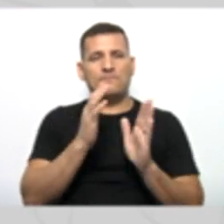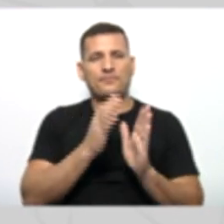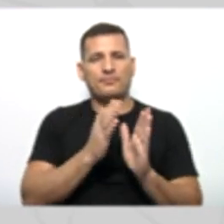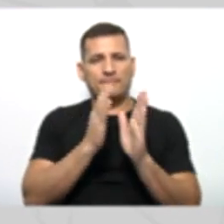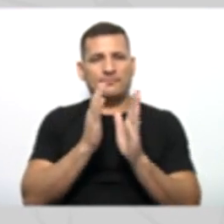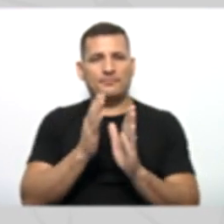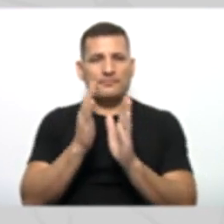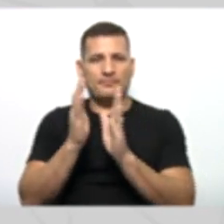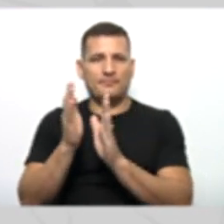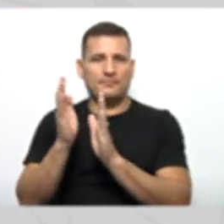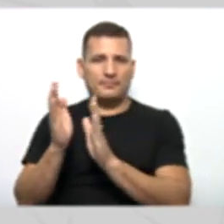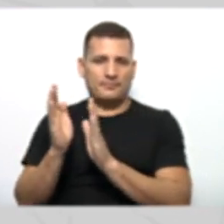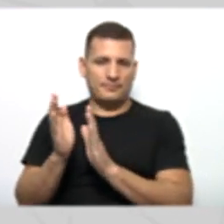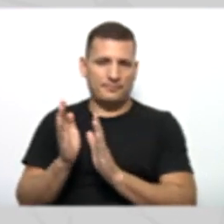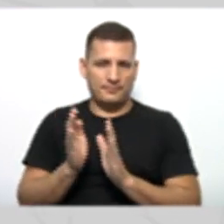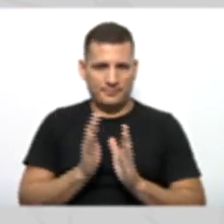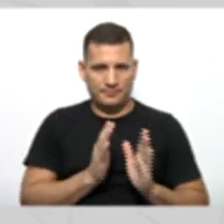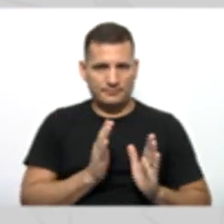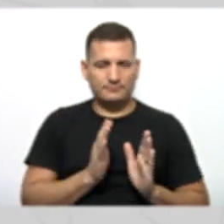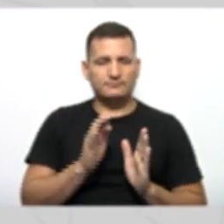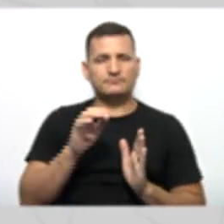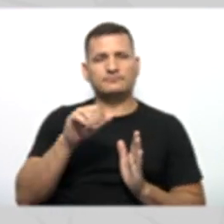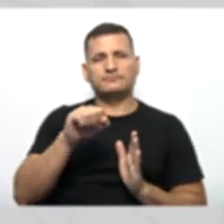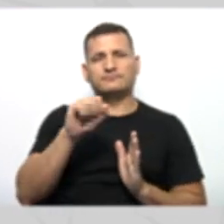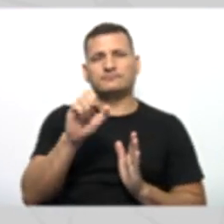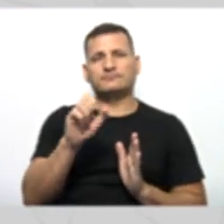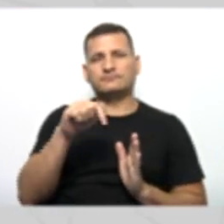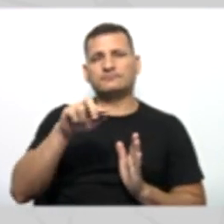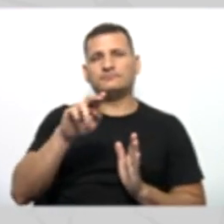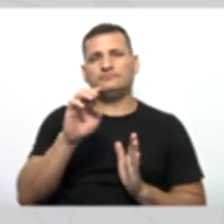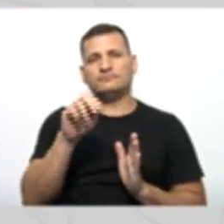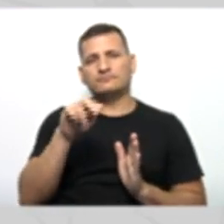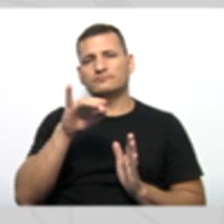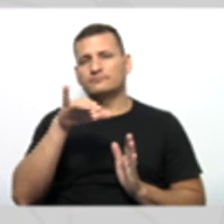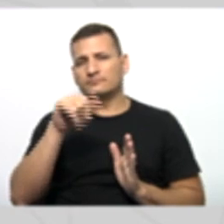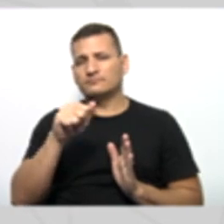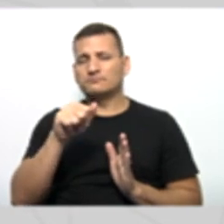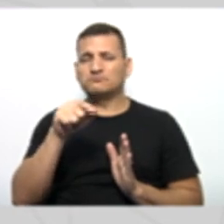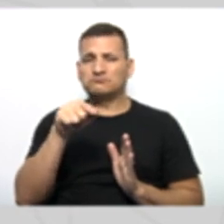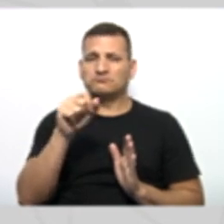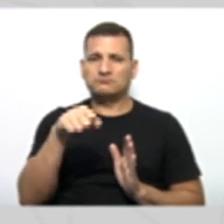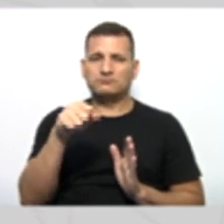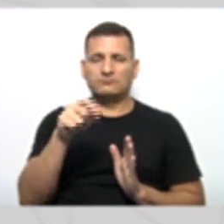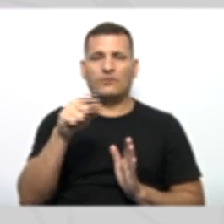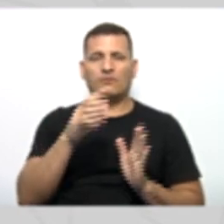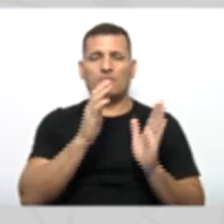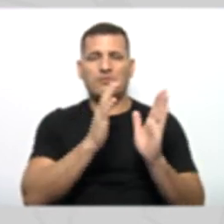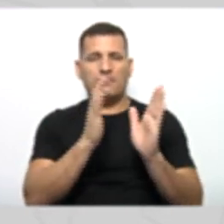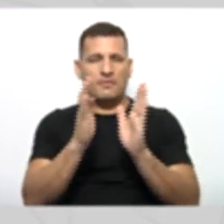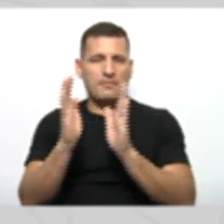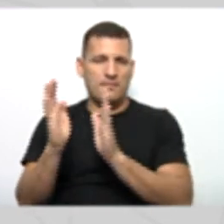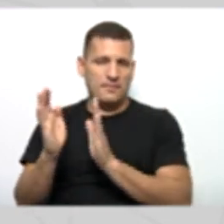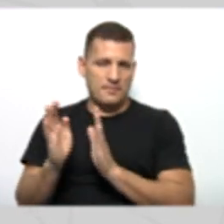atividade. Eu posso utilizar esse termo sequência porque ele é uma sequência sim, ok?